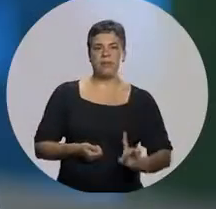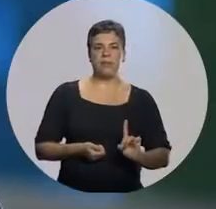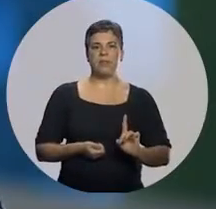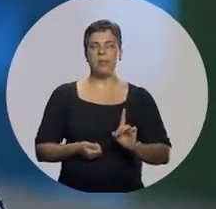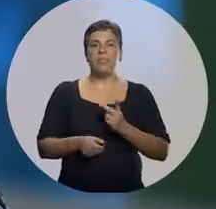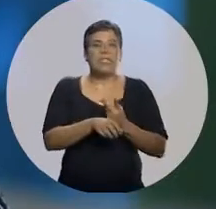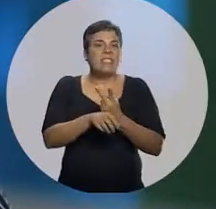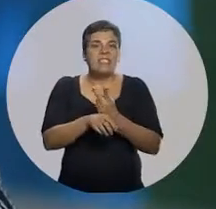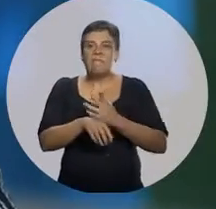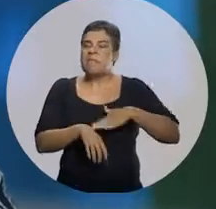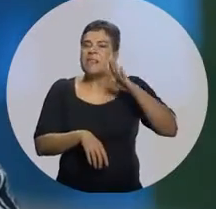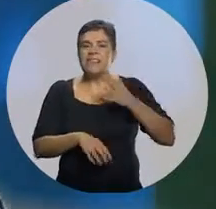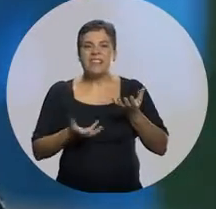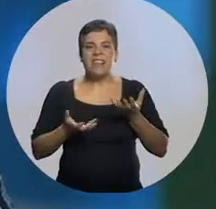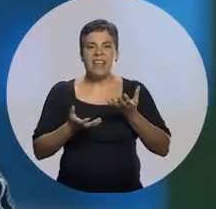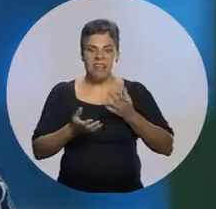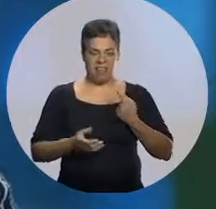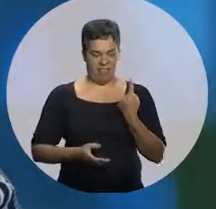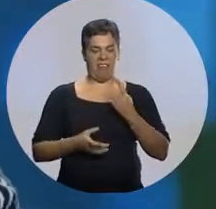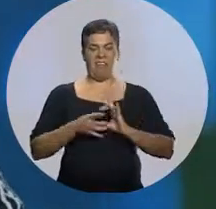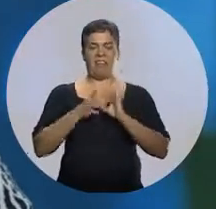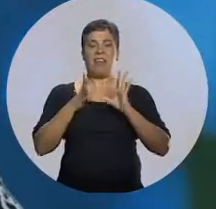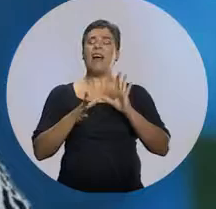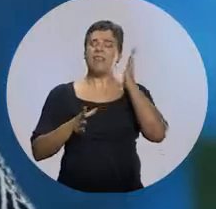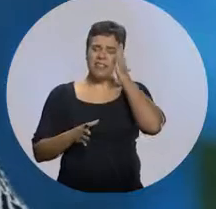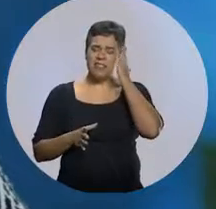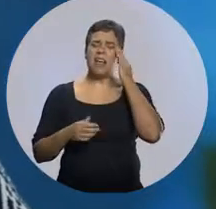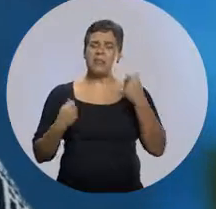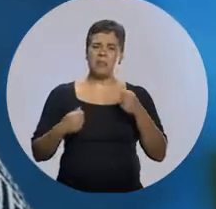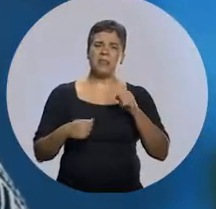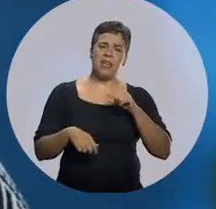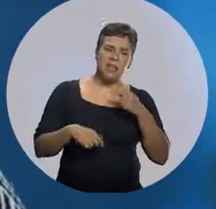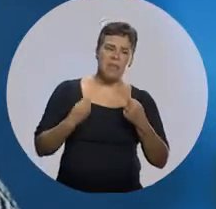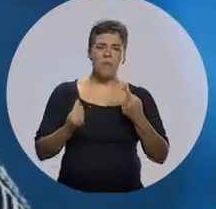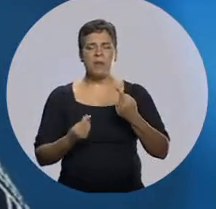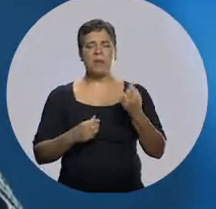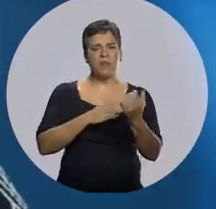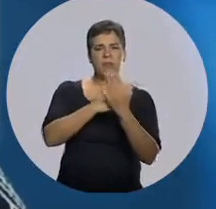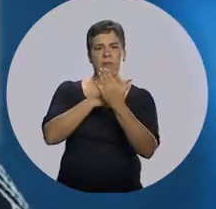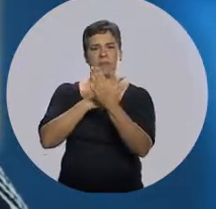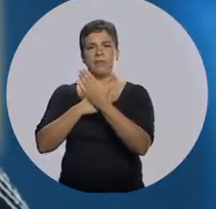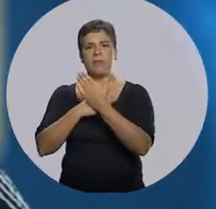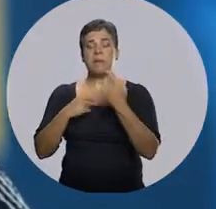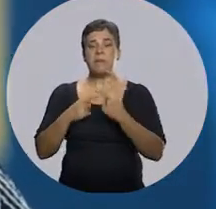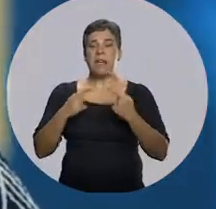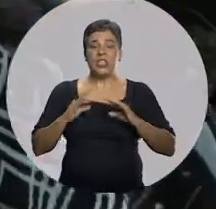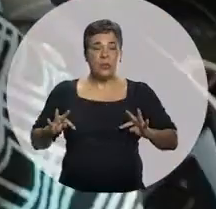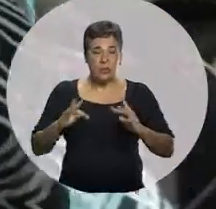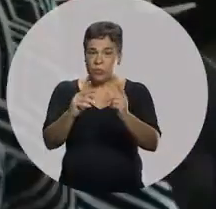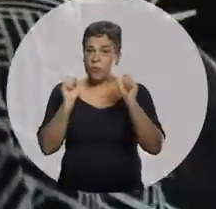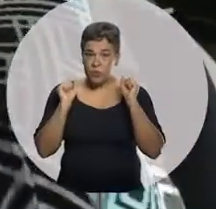com deficiência, o que a gente mais busca é autonomia. A gente sabe que vai precisar de ajuda, que as pessoas vão ter que colaborar de alguma